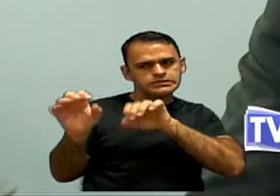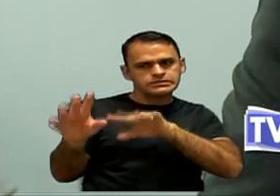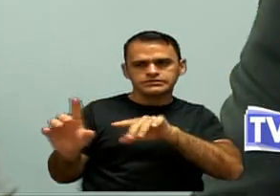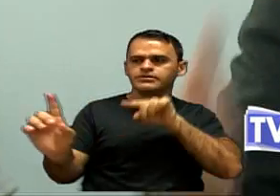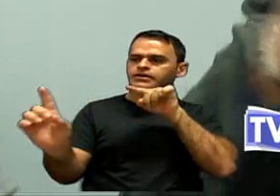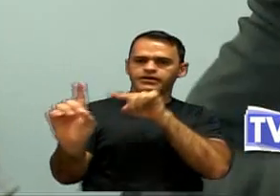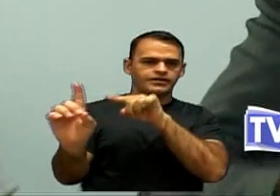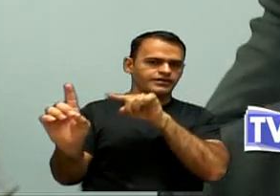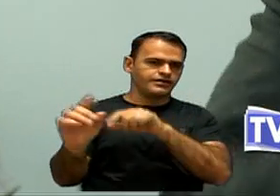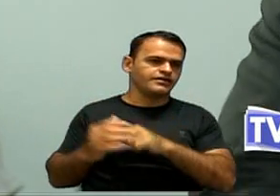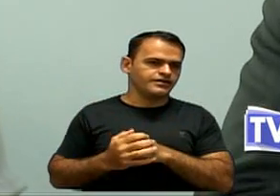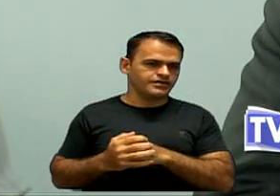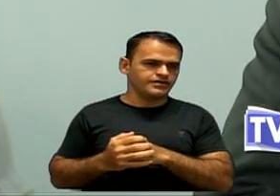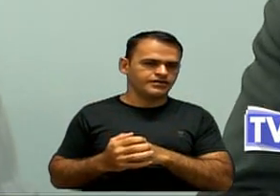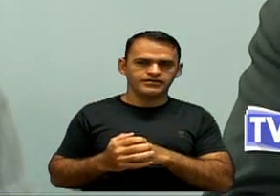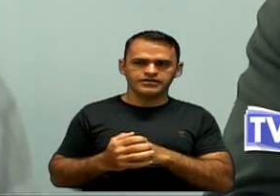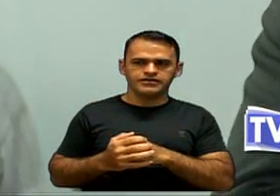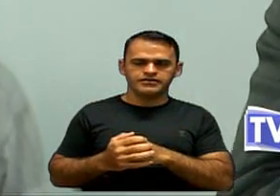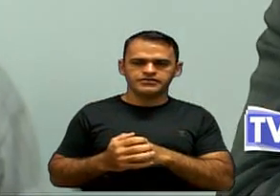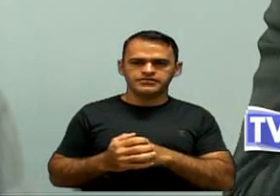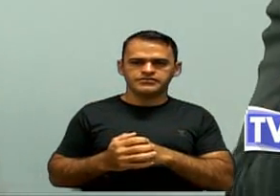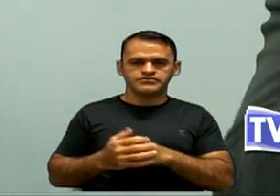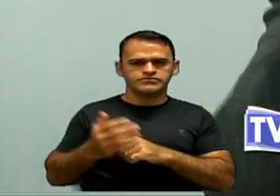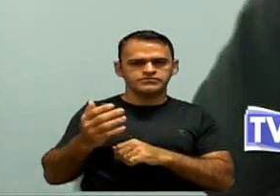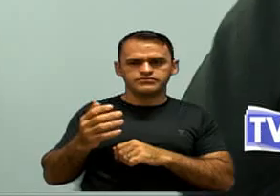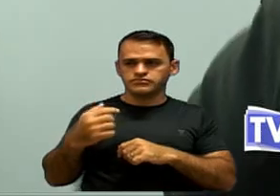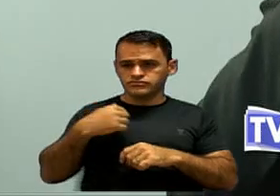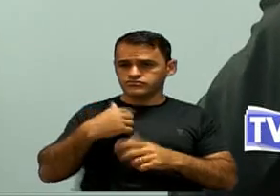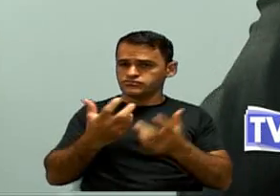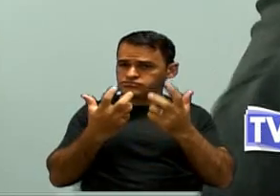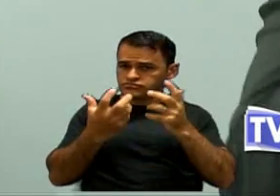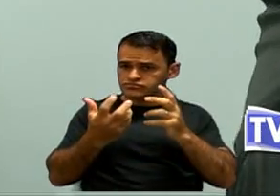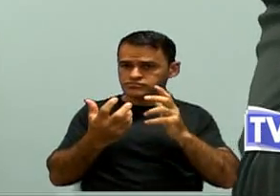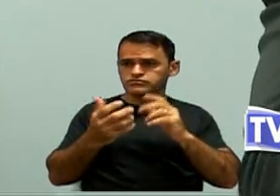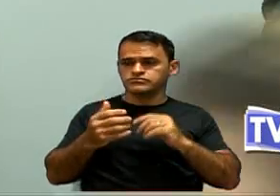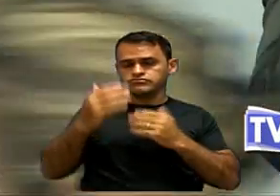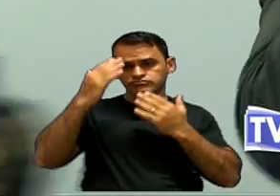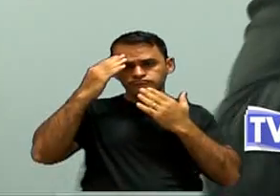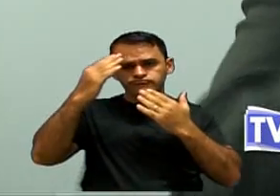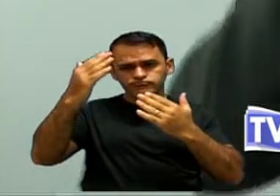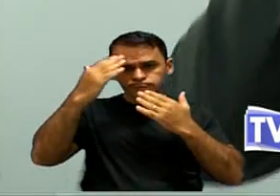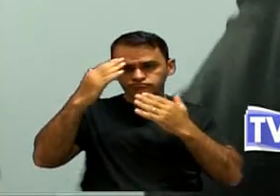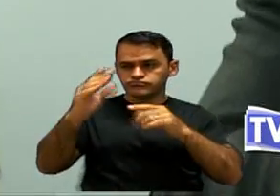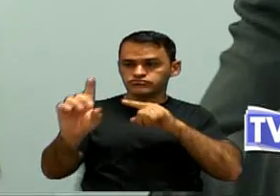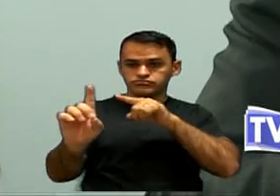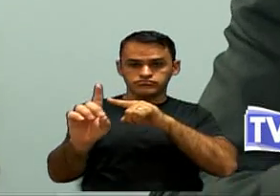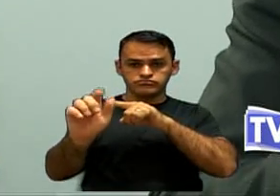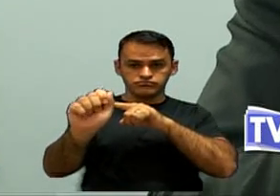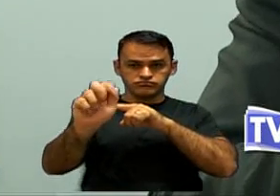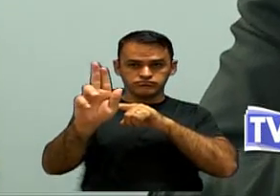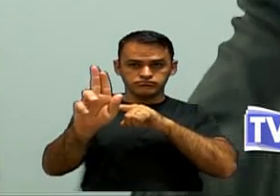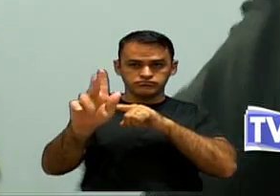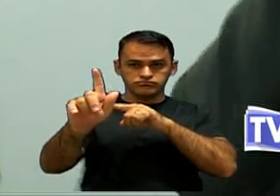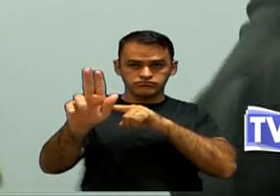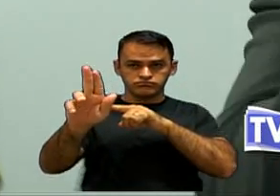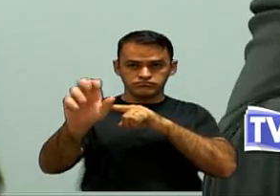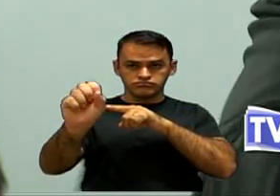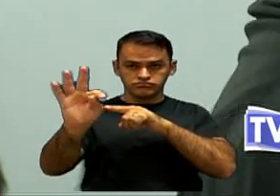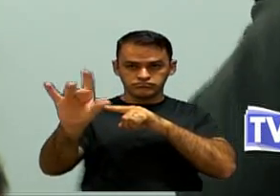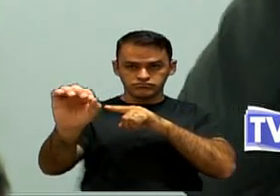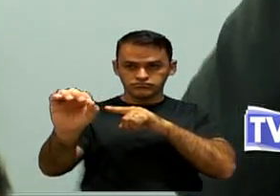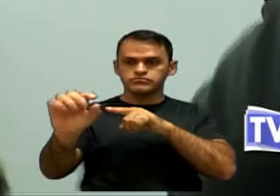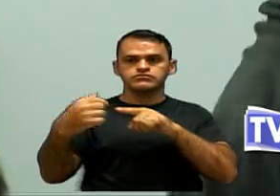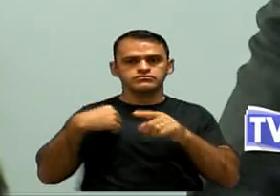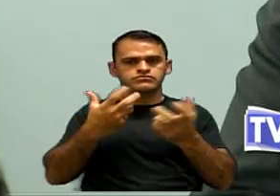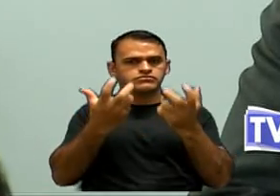momento difícil que foi no atendimento do meu pai. Então, em forma de agradecimento a esse médico, Dr. Augusto Ferreira, eu queria também